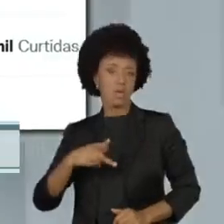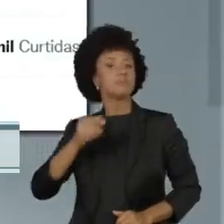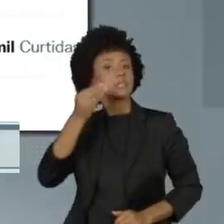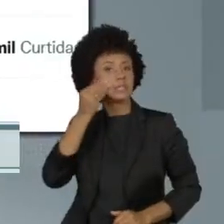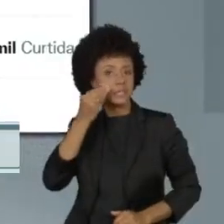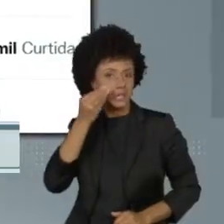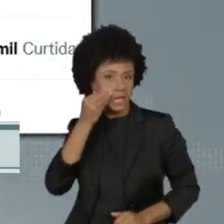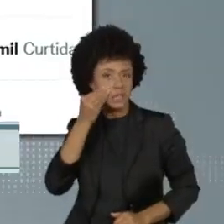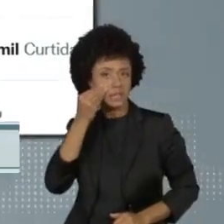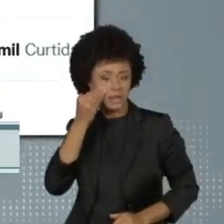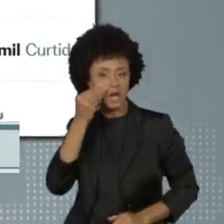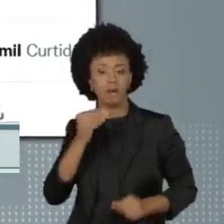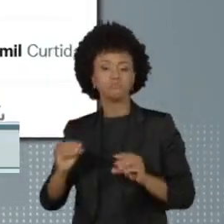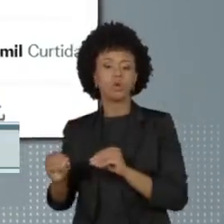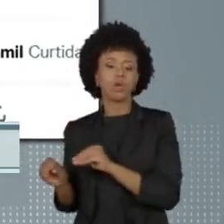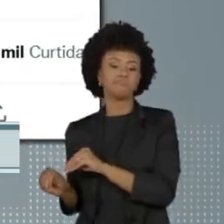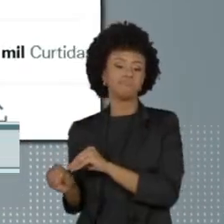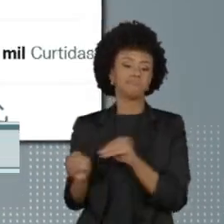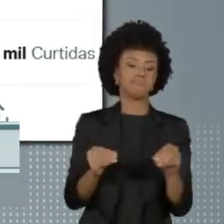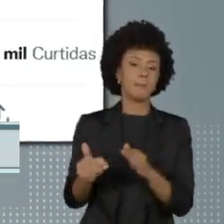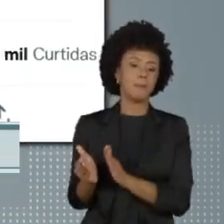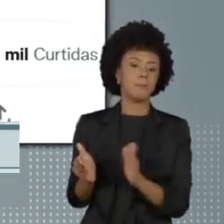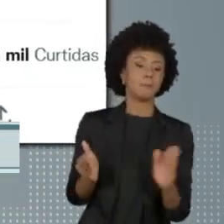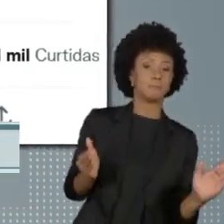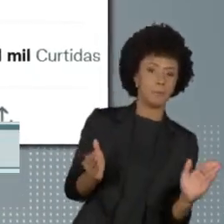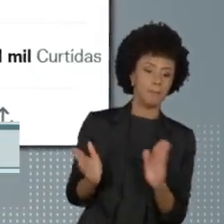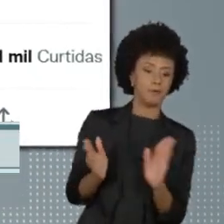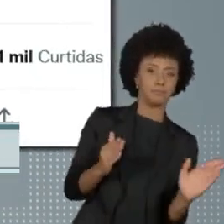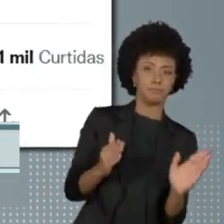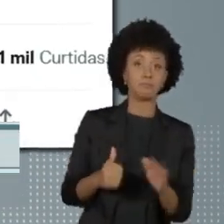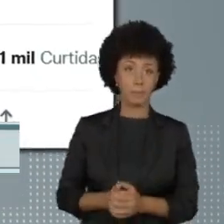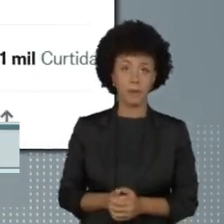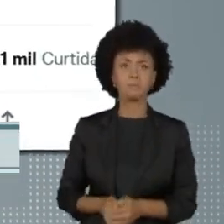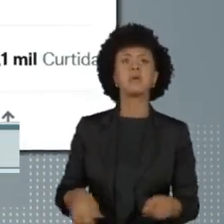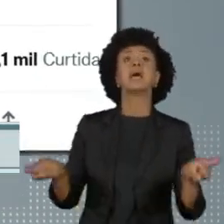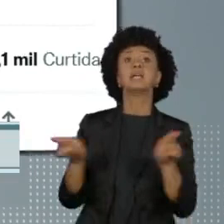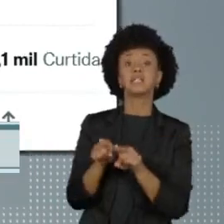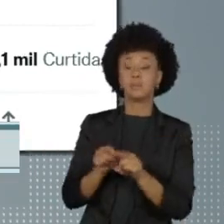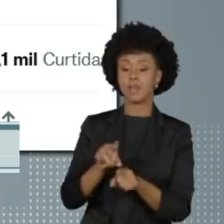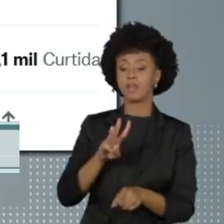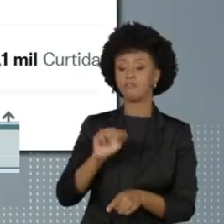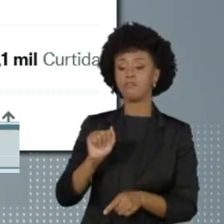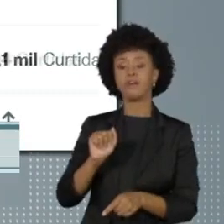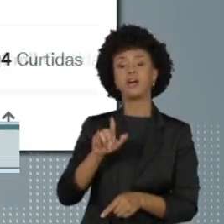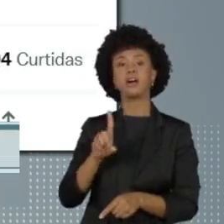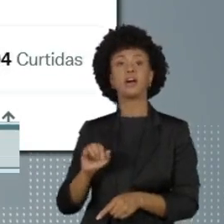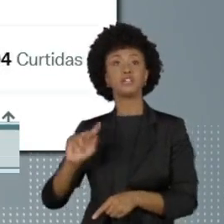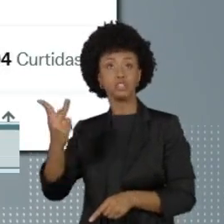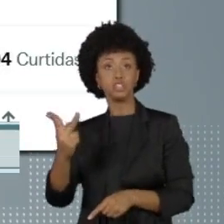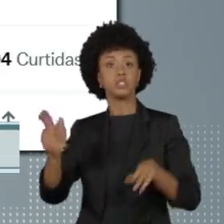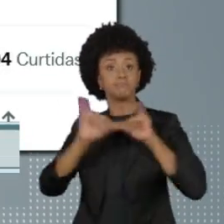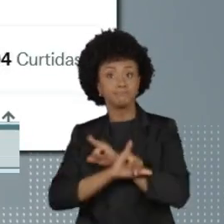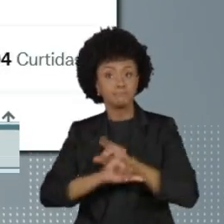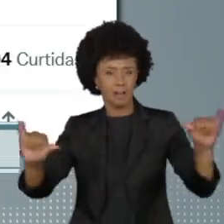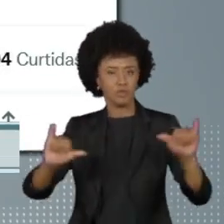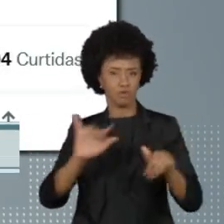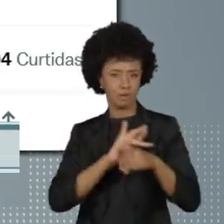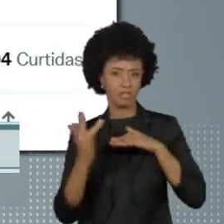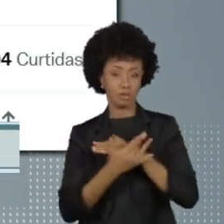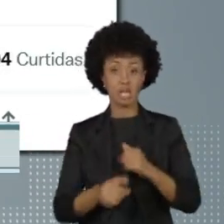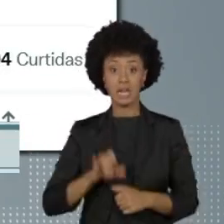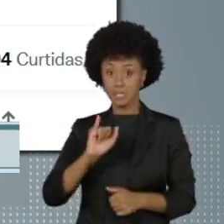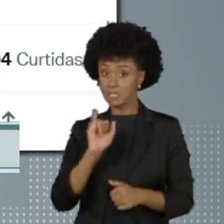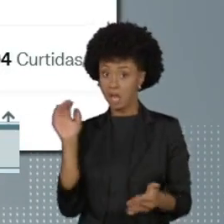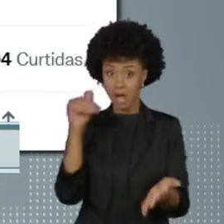o secretário Nacional do Consumidor da Luz mandou notificar postos e informou que se até o final